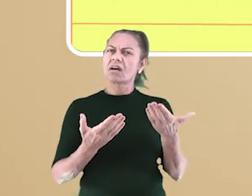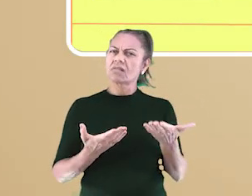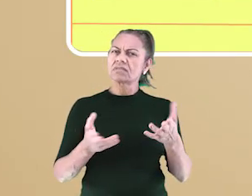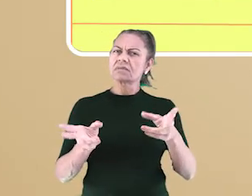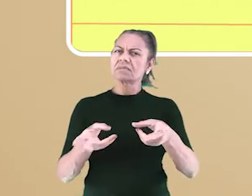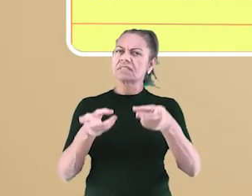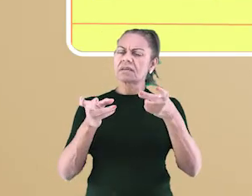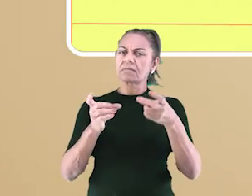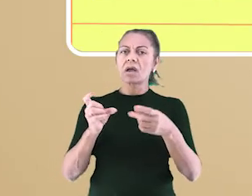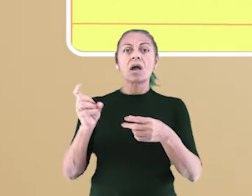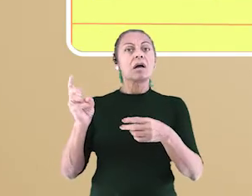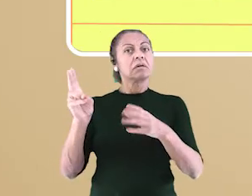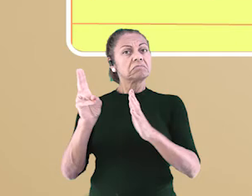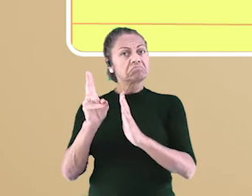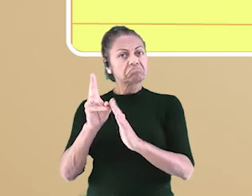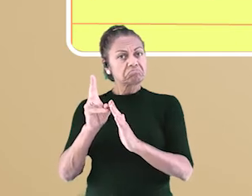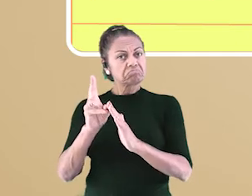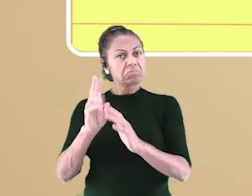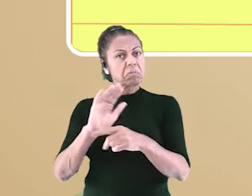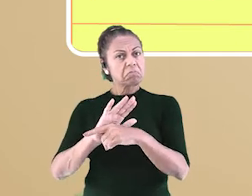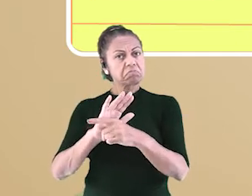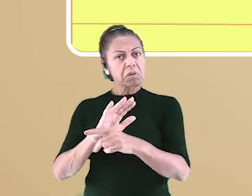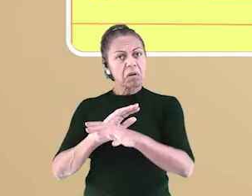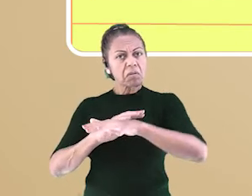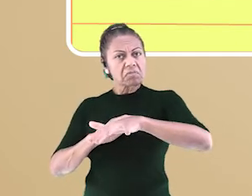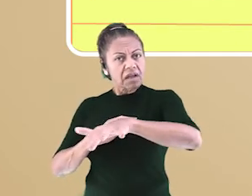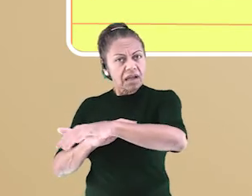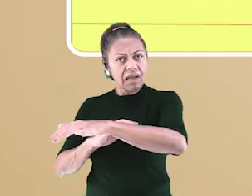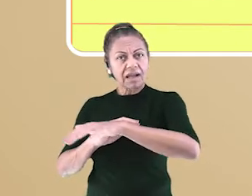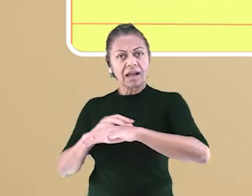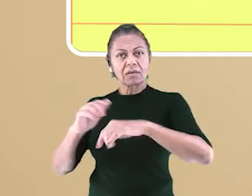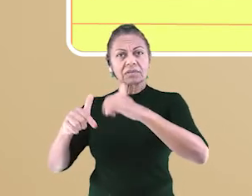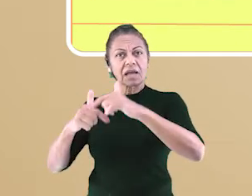nesse estado que está aqui de vermelho na tela.